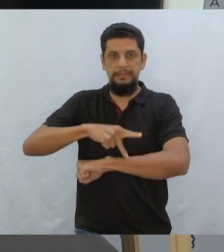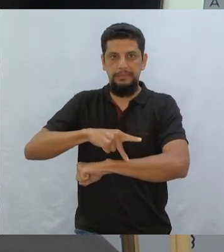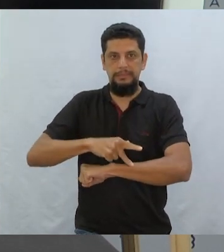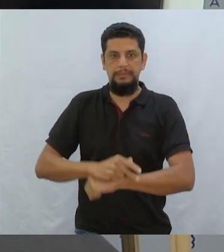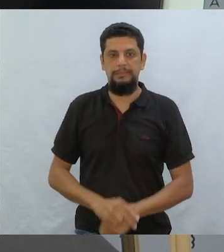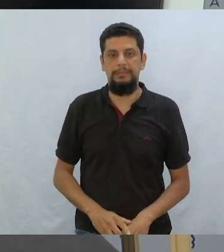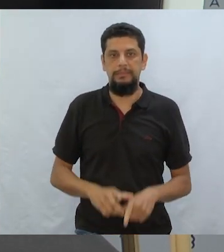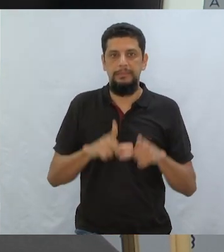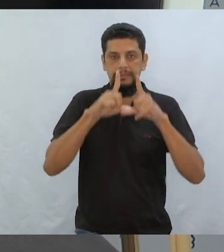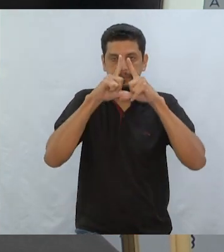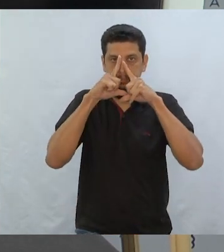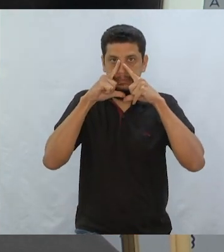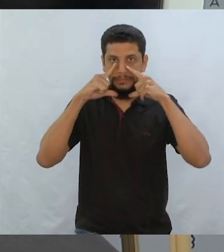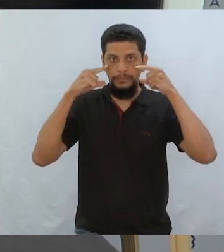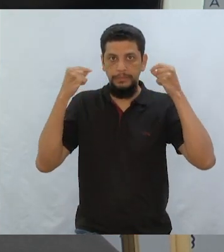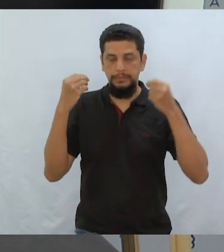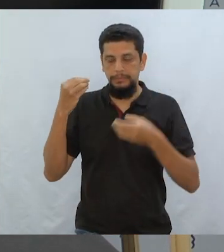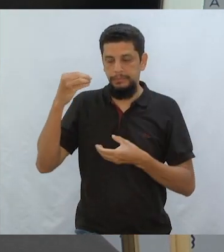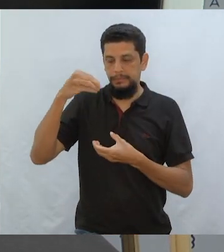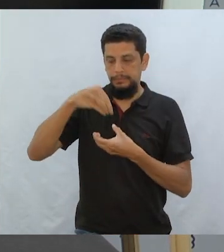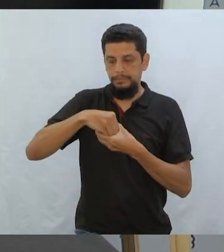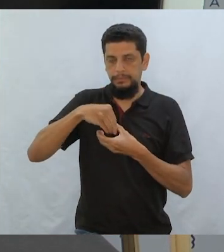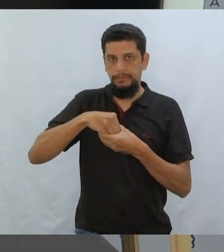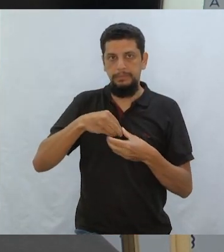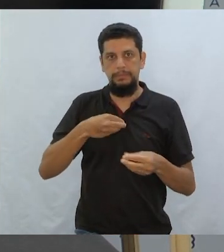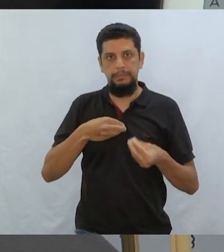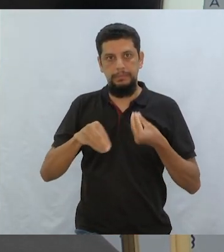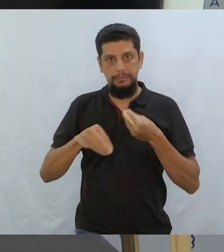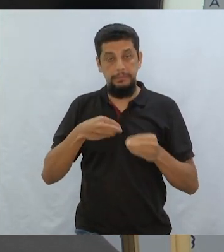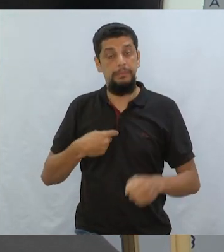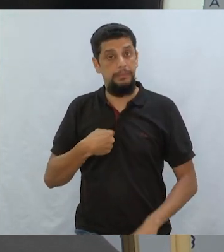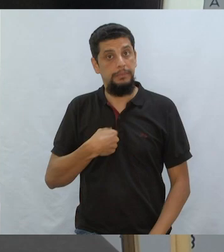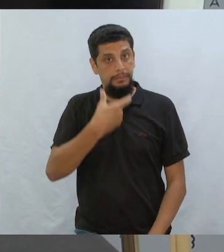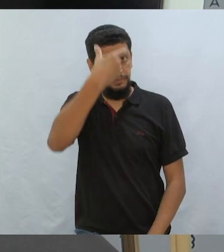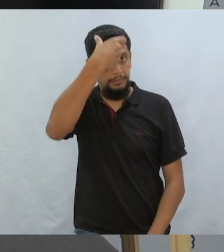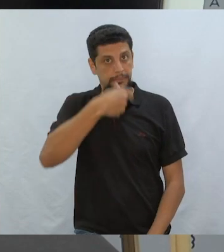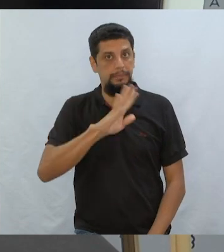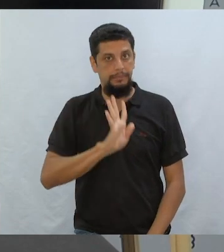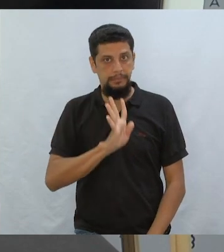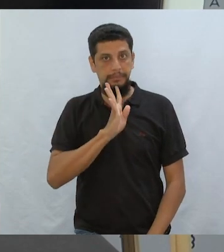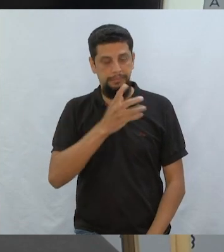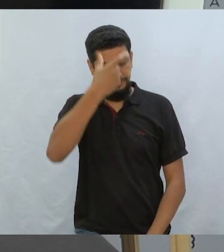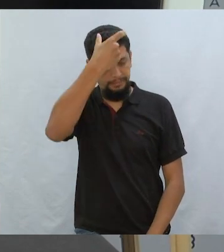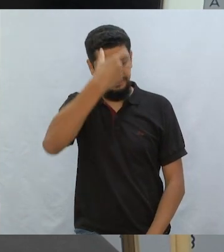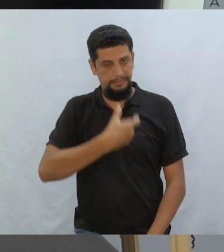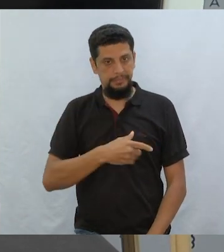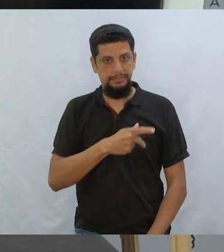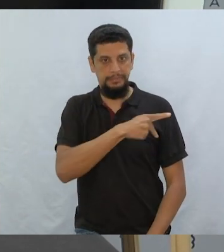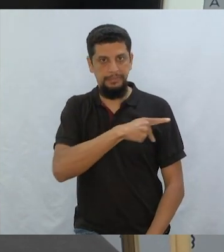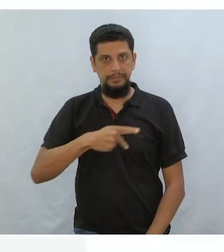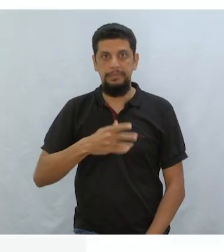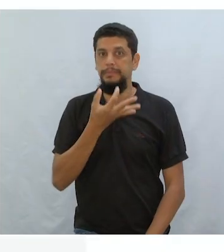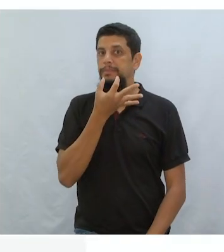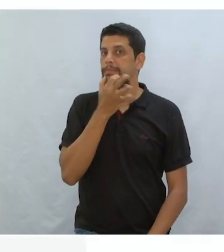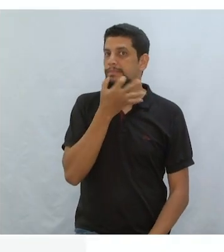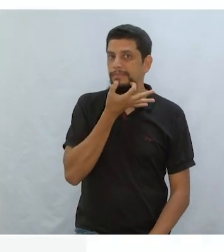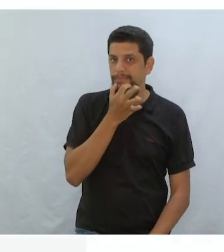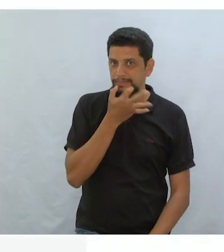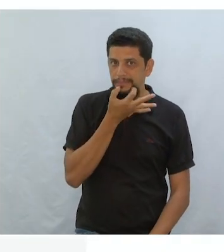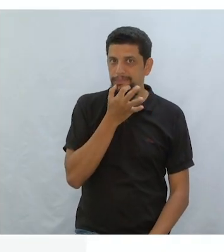pedagógica. Guardando minha máscara, que eu vou levar para lavar. E eu, vocês já conhecem, sou a